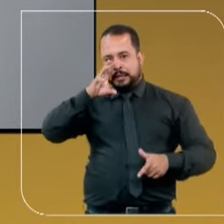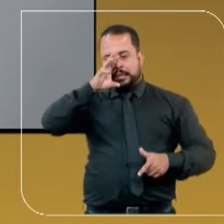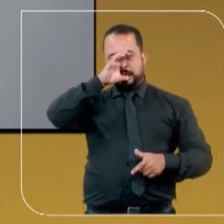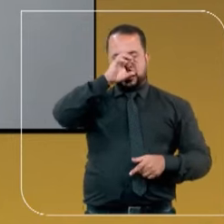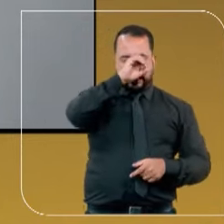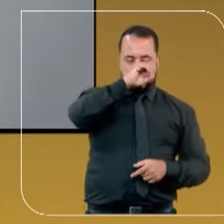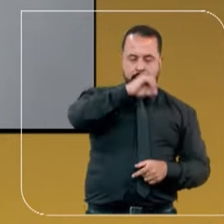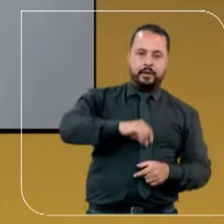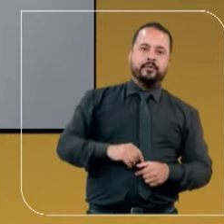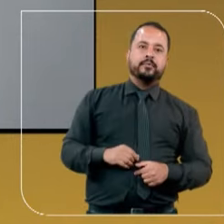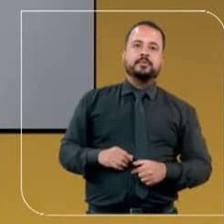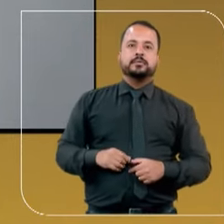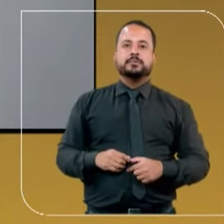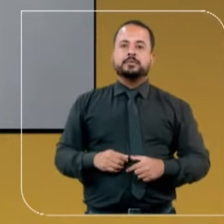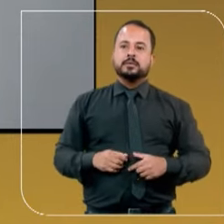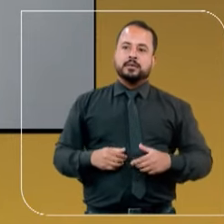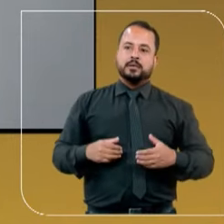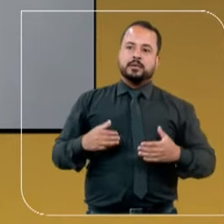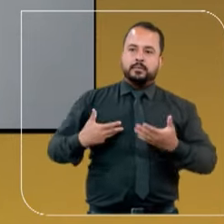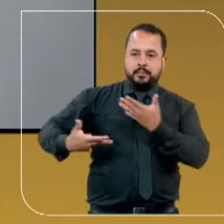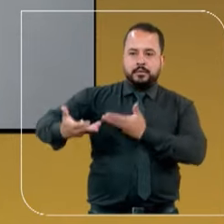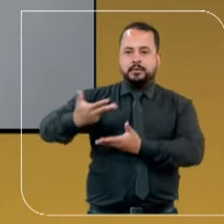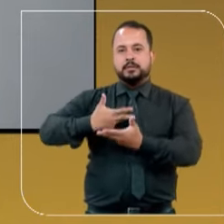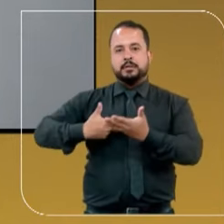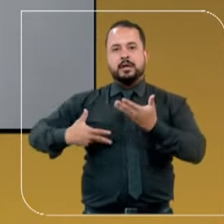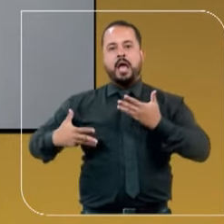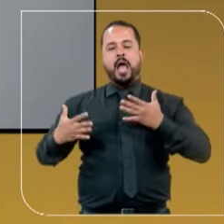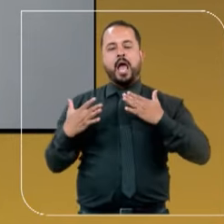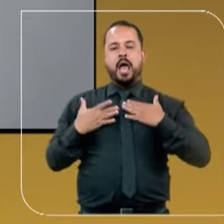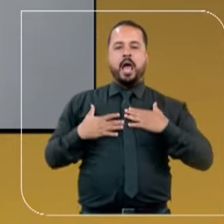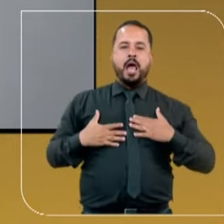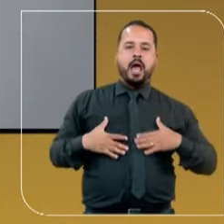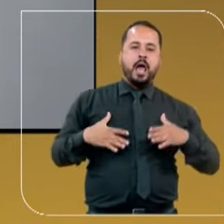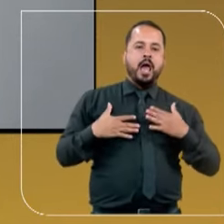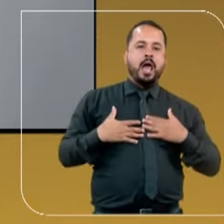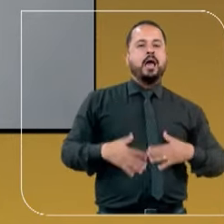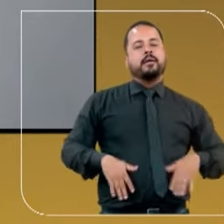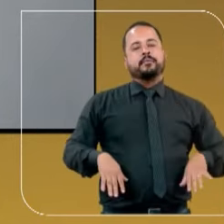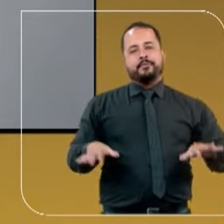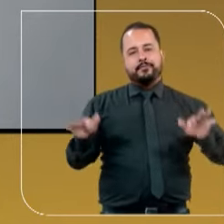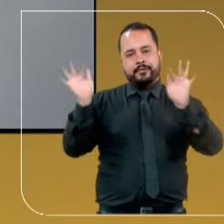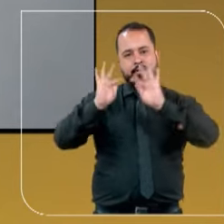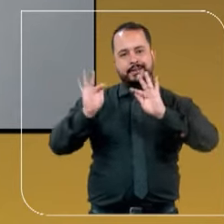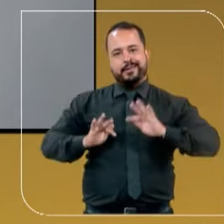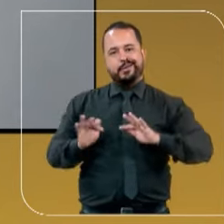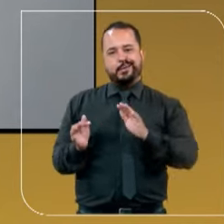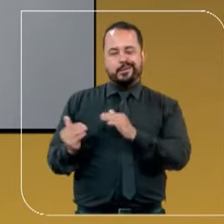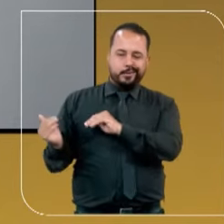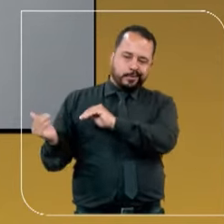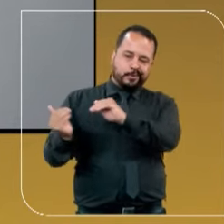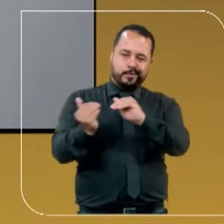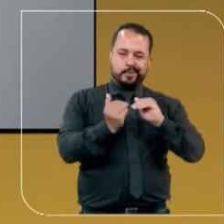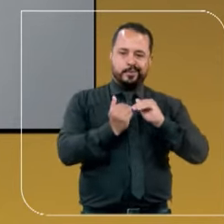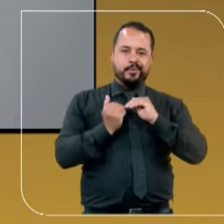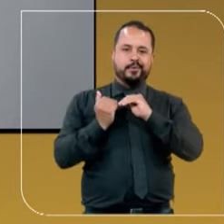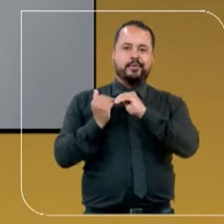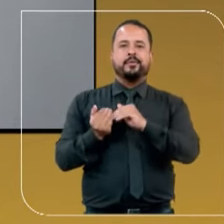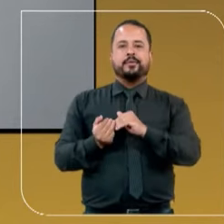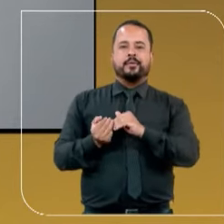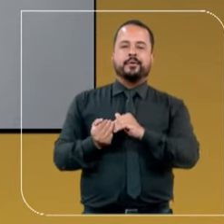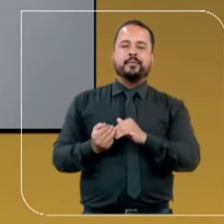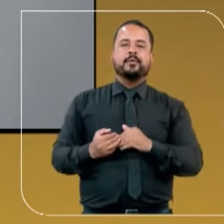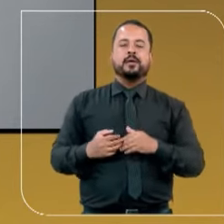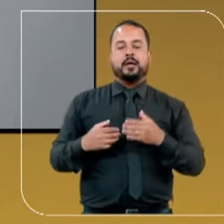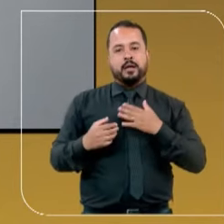humor, fecho aspas, para que o ambiente de trabalho se mantivesse agradável e cordial. Como bom